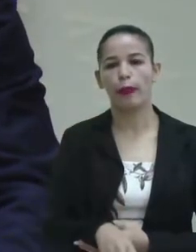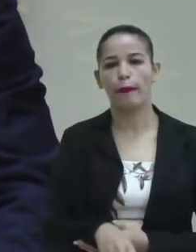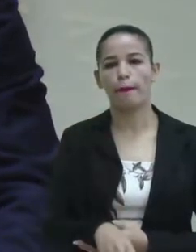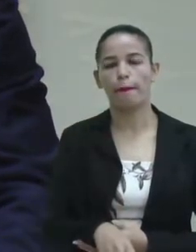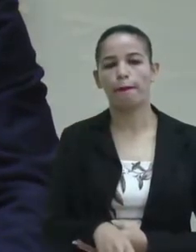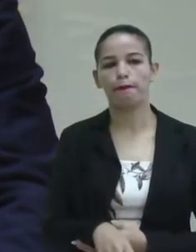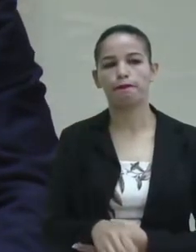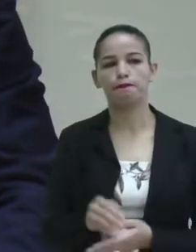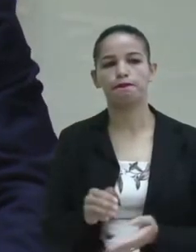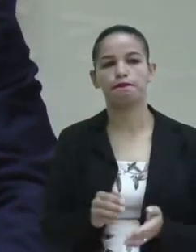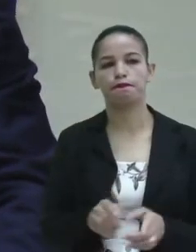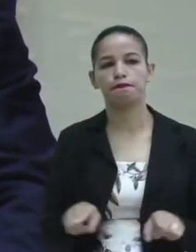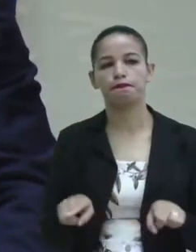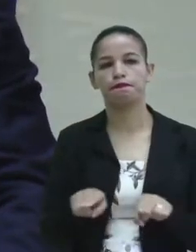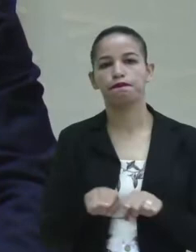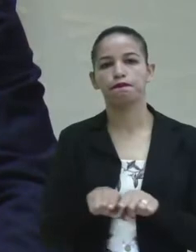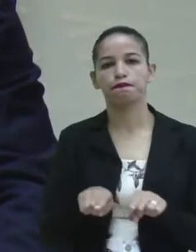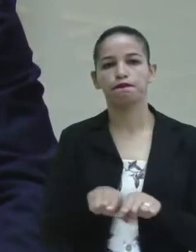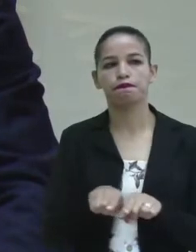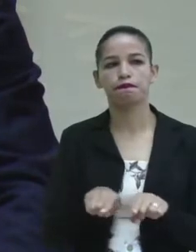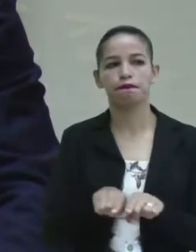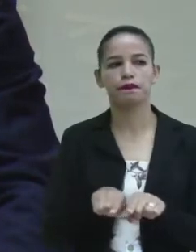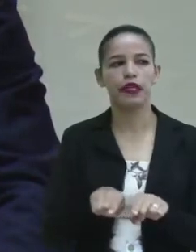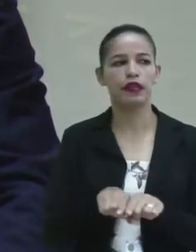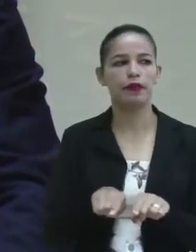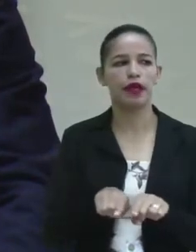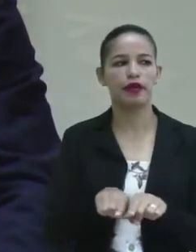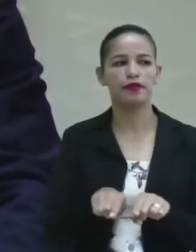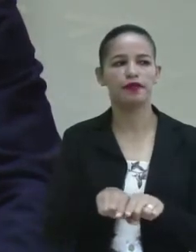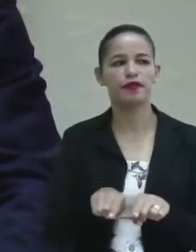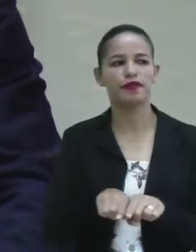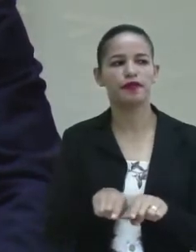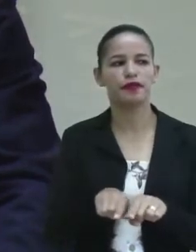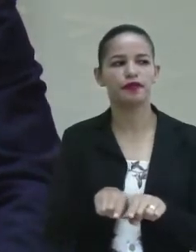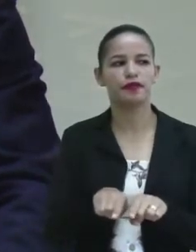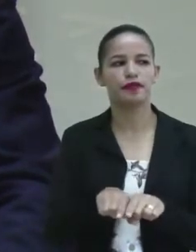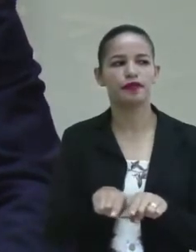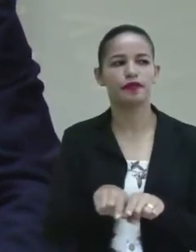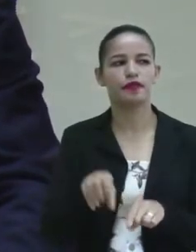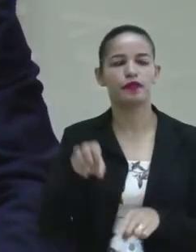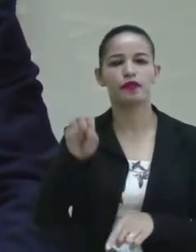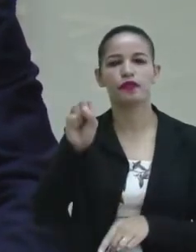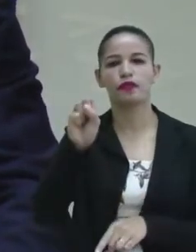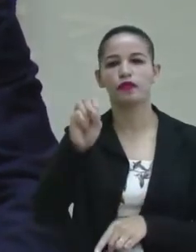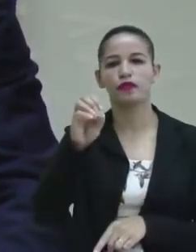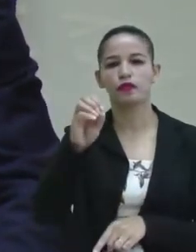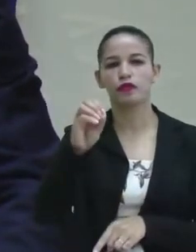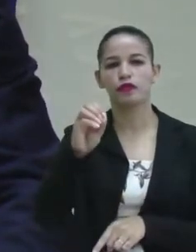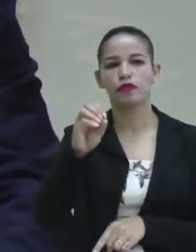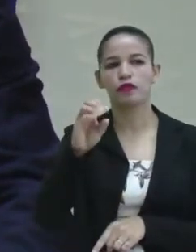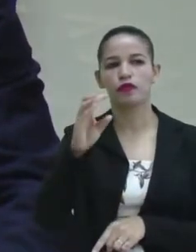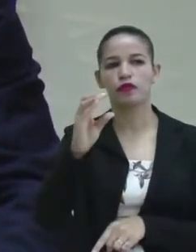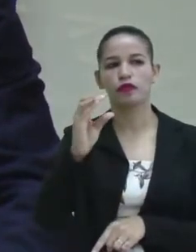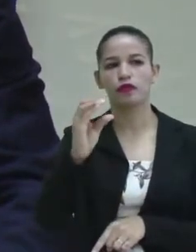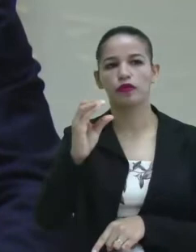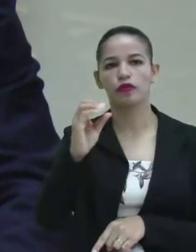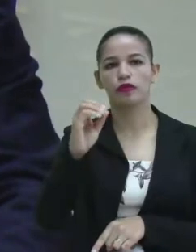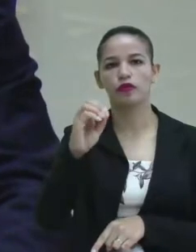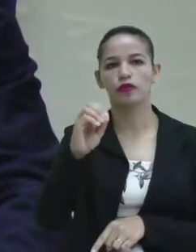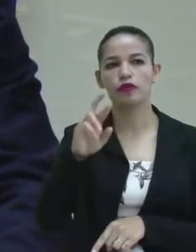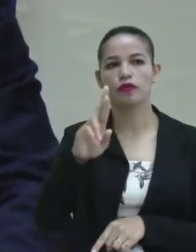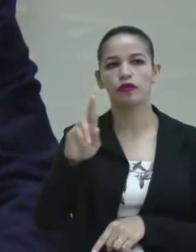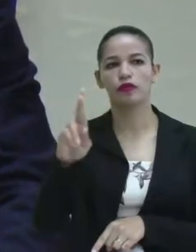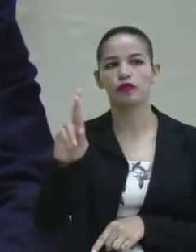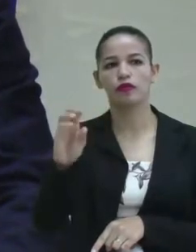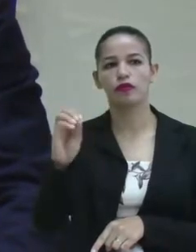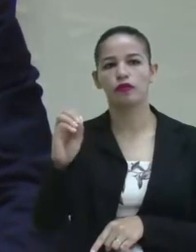Bentense também, sempre muito ligado na política do nosso município, a Socorro Guimarães, também sempre assíduo ouvinte